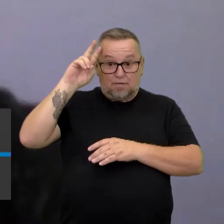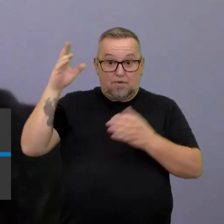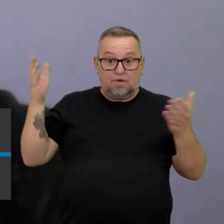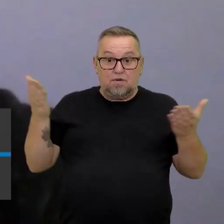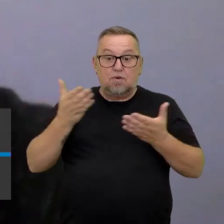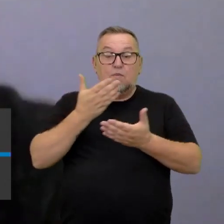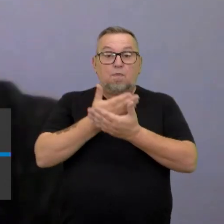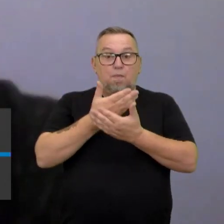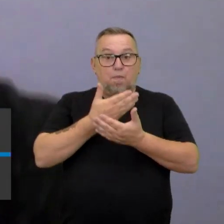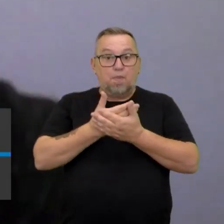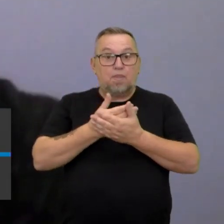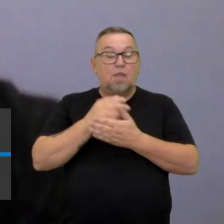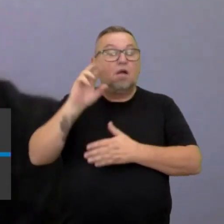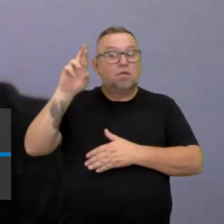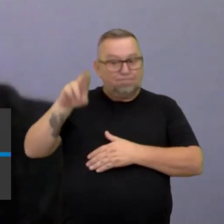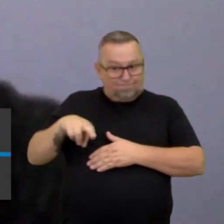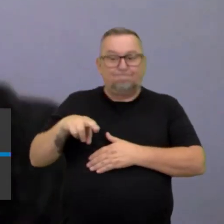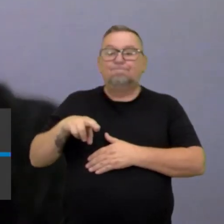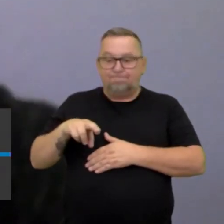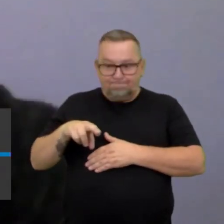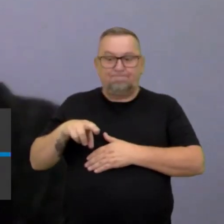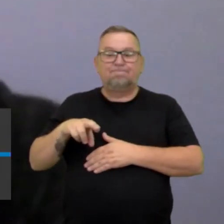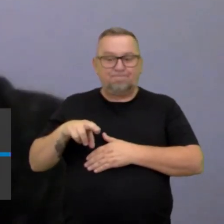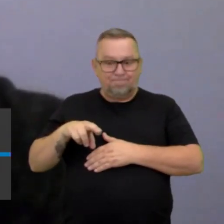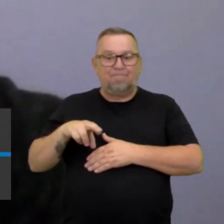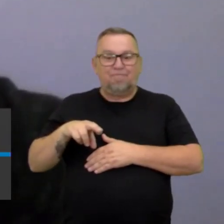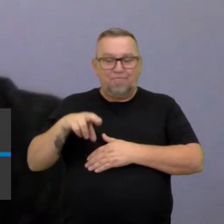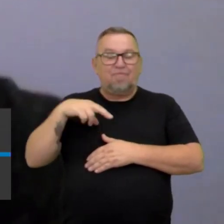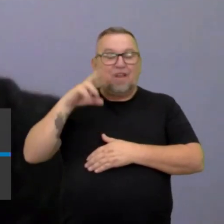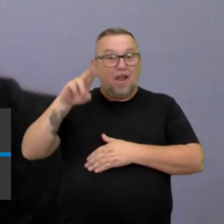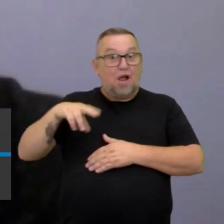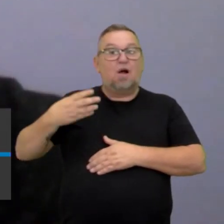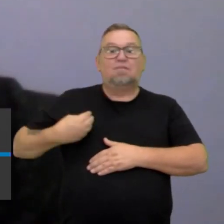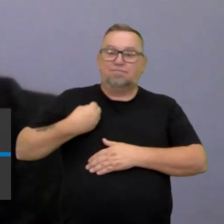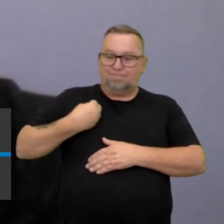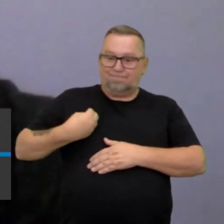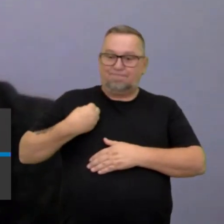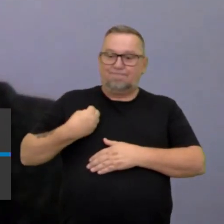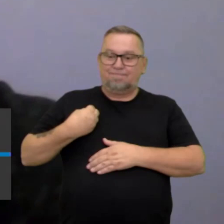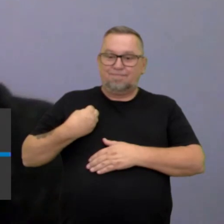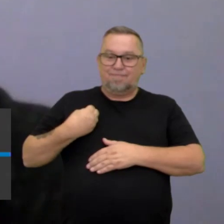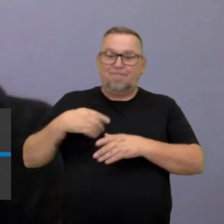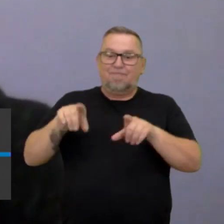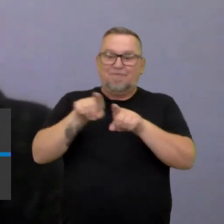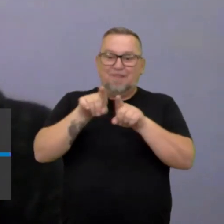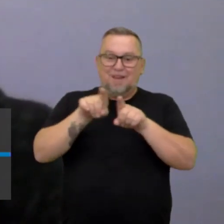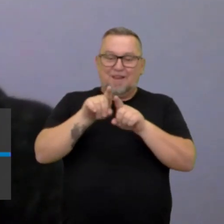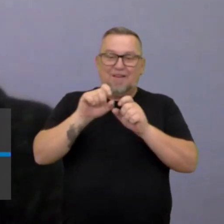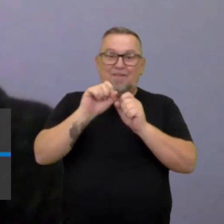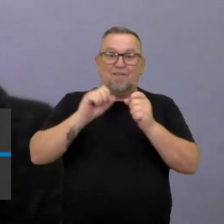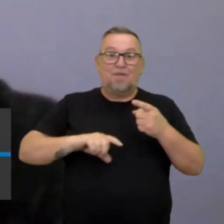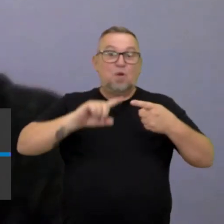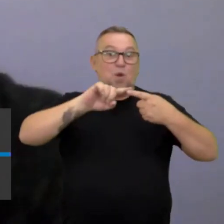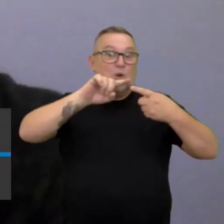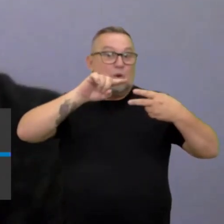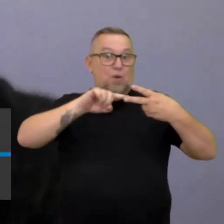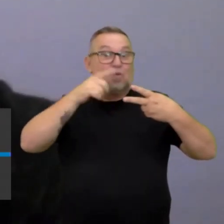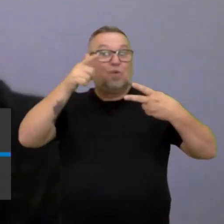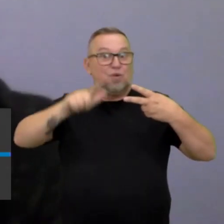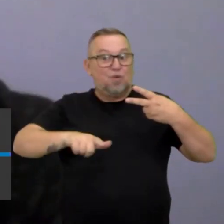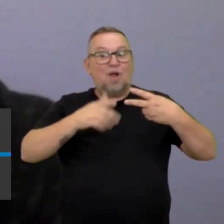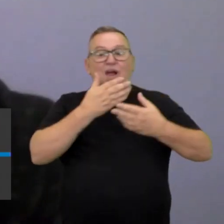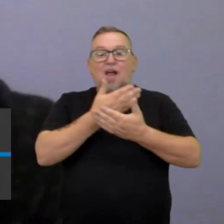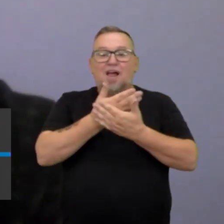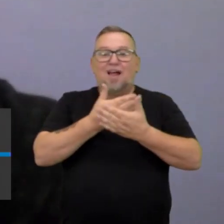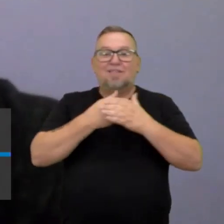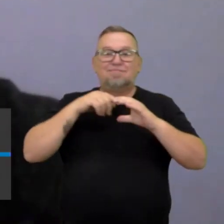aula é uma aula de recuperação, né, Sidney? Ela é uma aula ao vivo e ela vai ser seguida de duas outras aulas